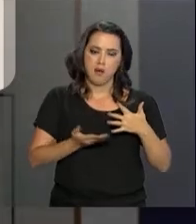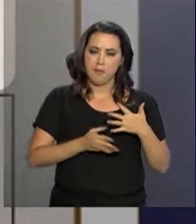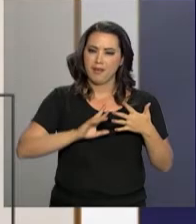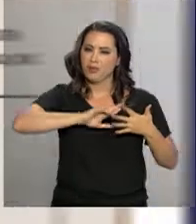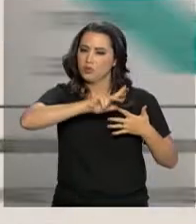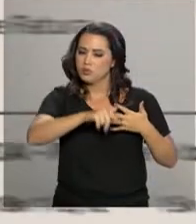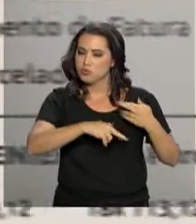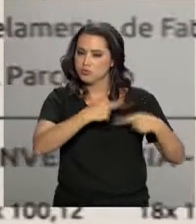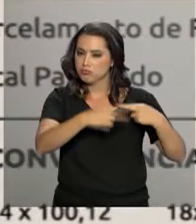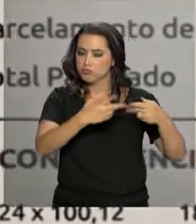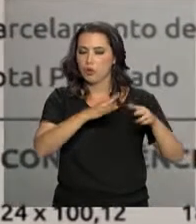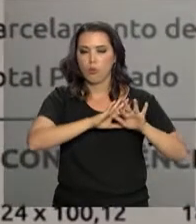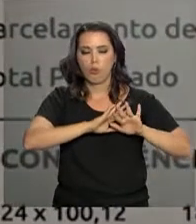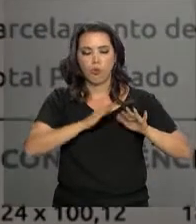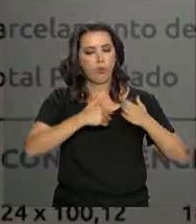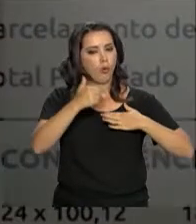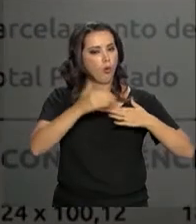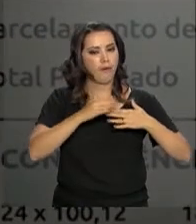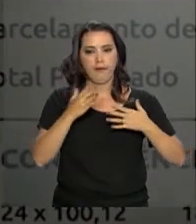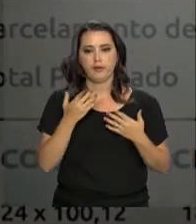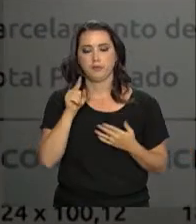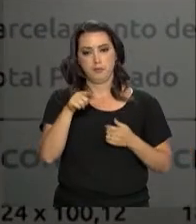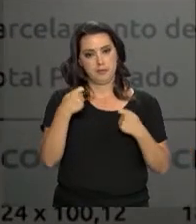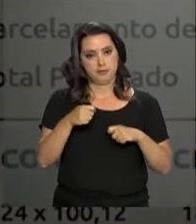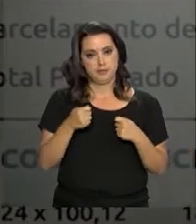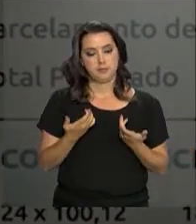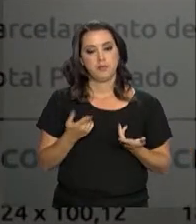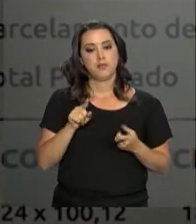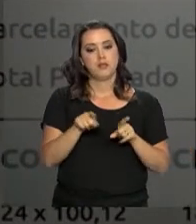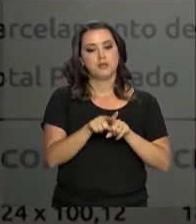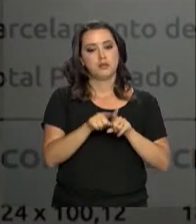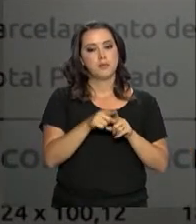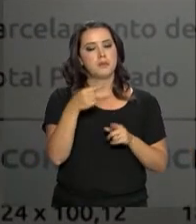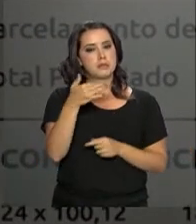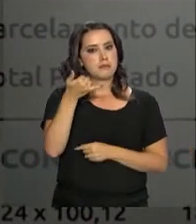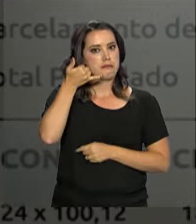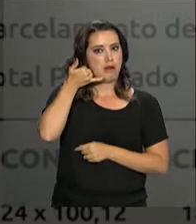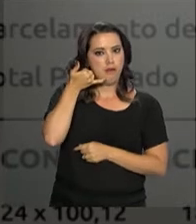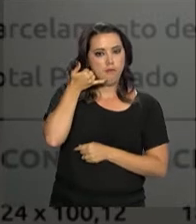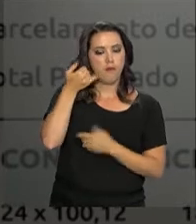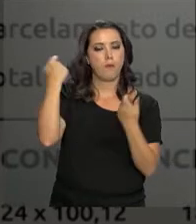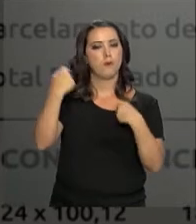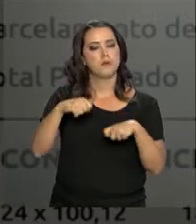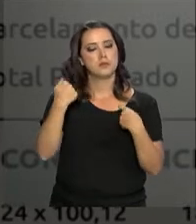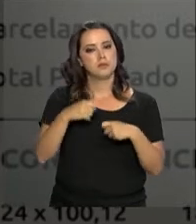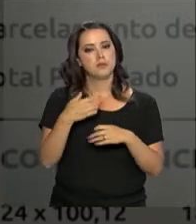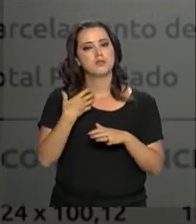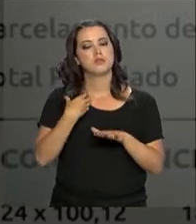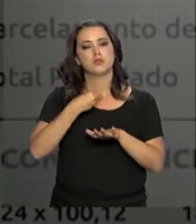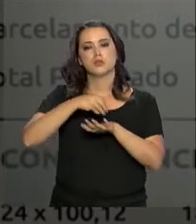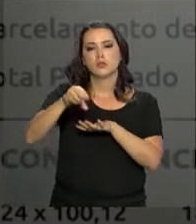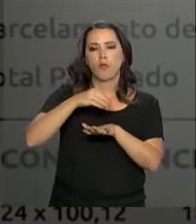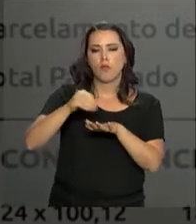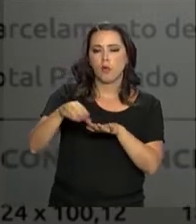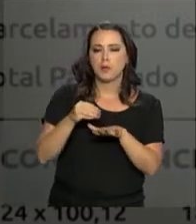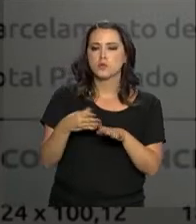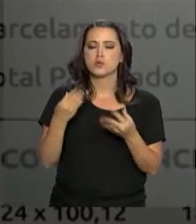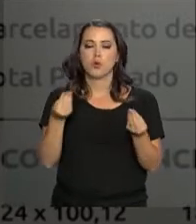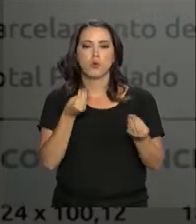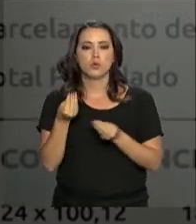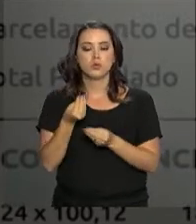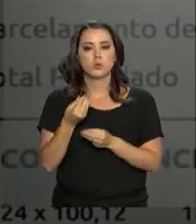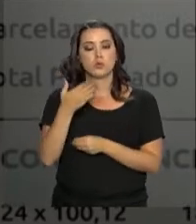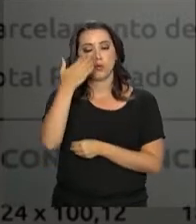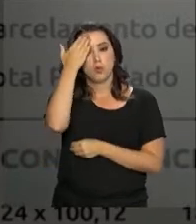e taxas irregulares a fatura precisa também fazer contatos da instituição financeira como a central de atendimento